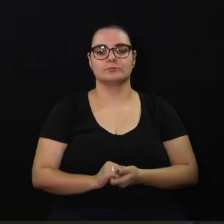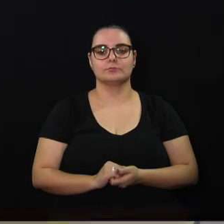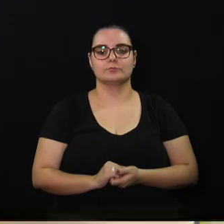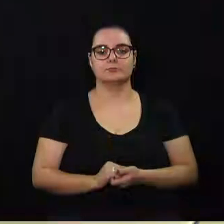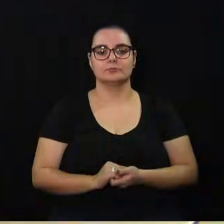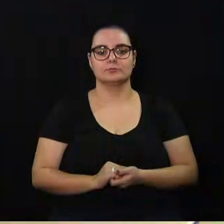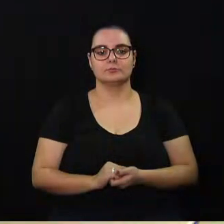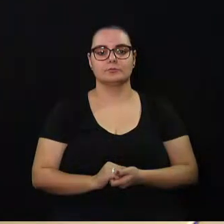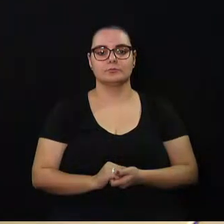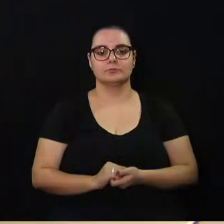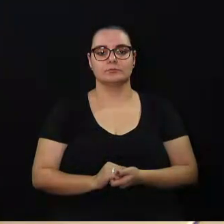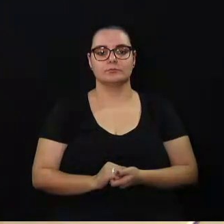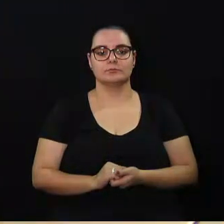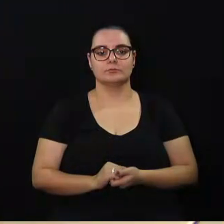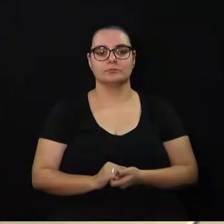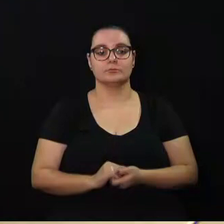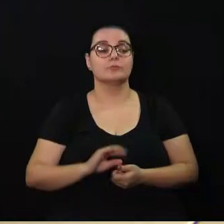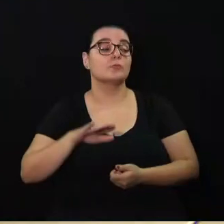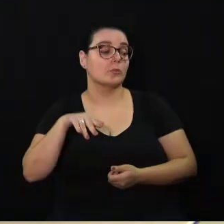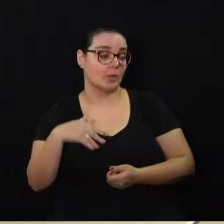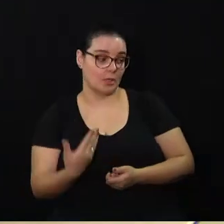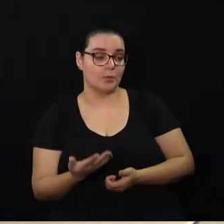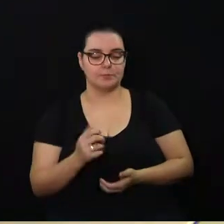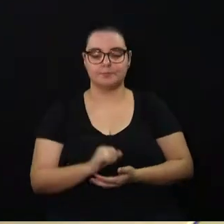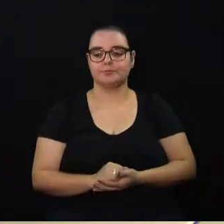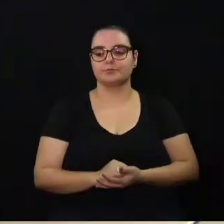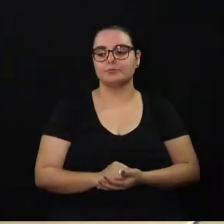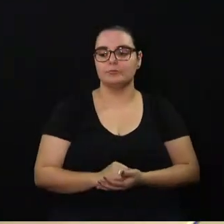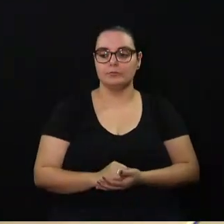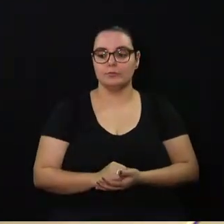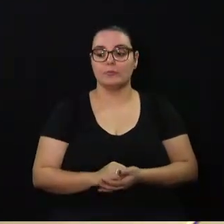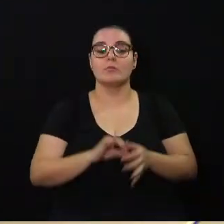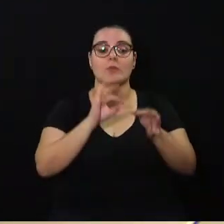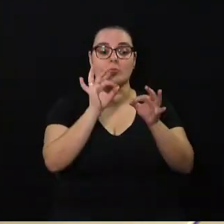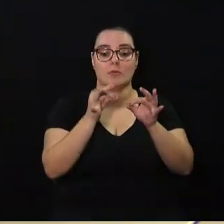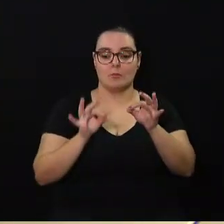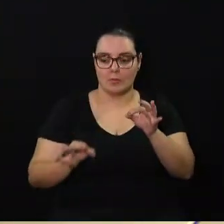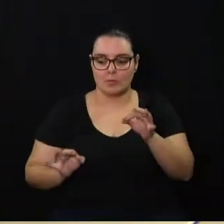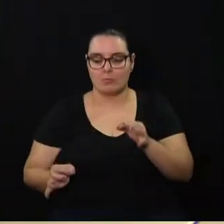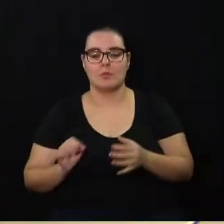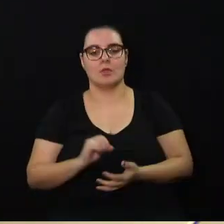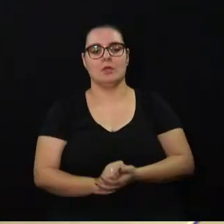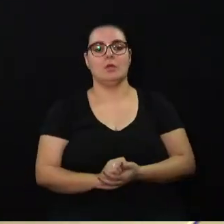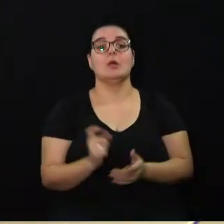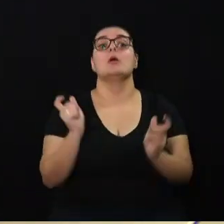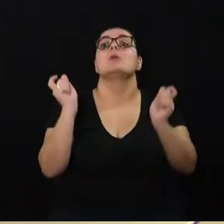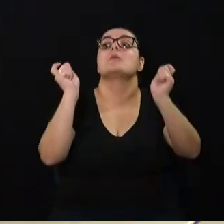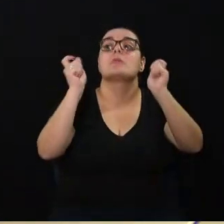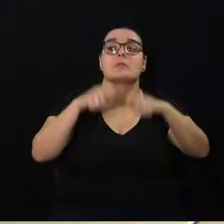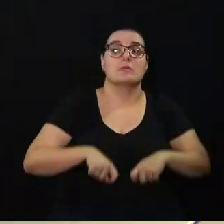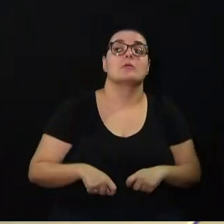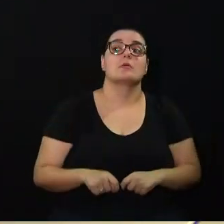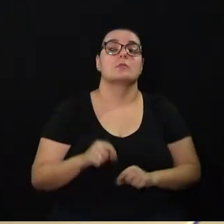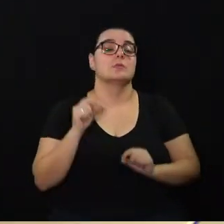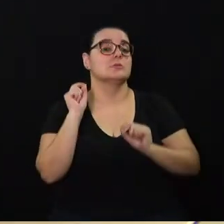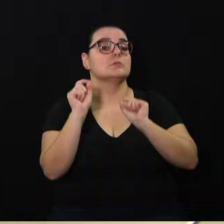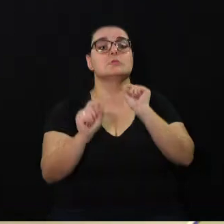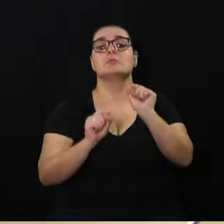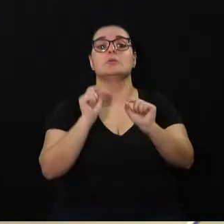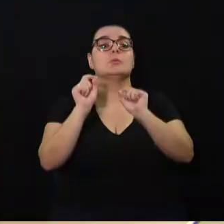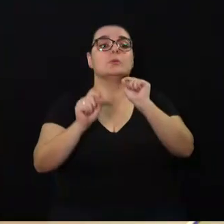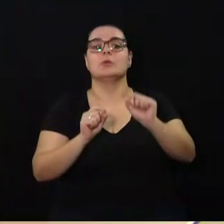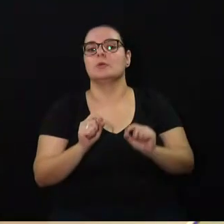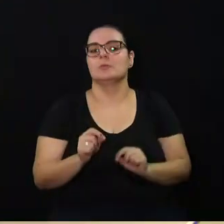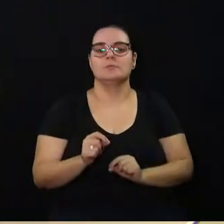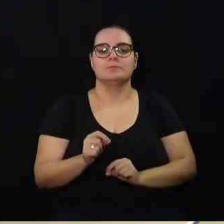é e aí quando a gente é continua falando da dessa capacitação né eu acho que vem